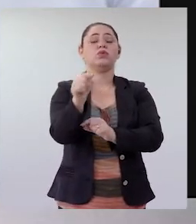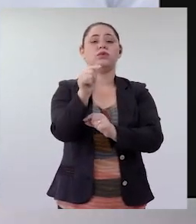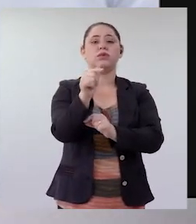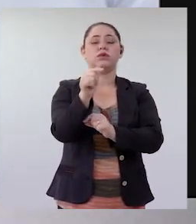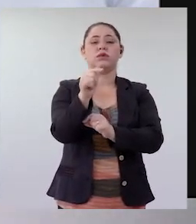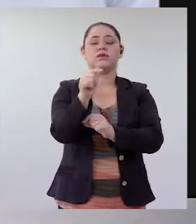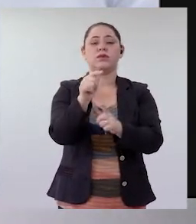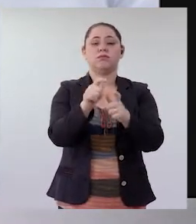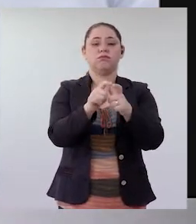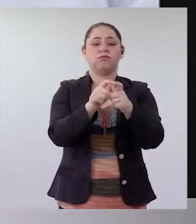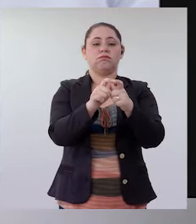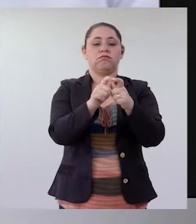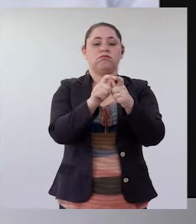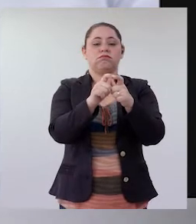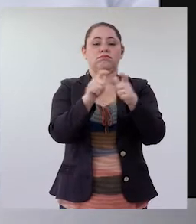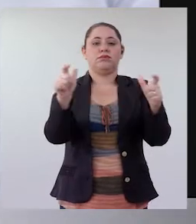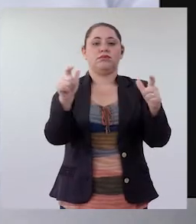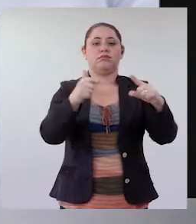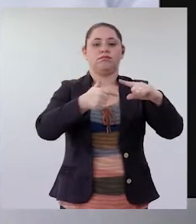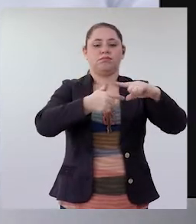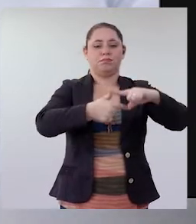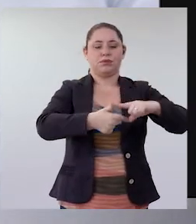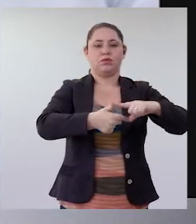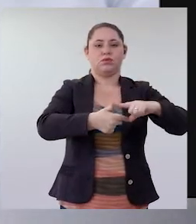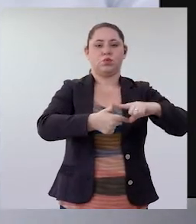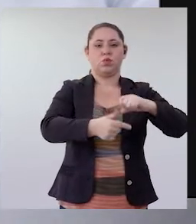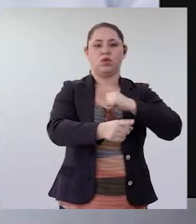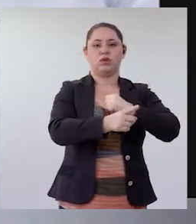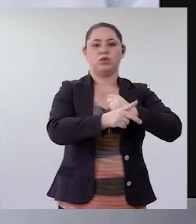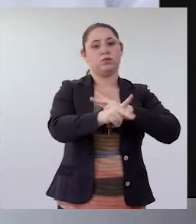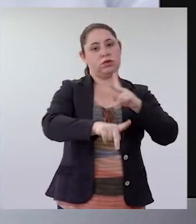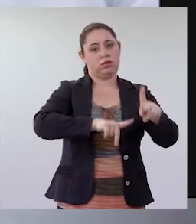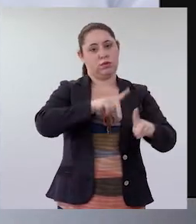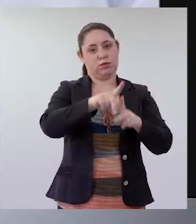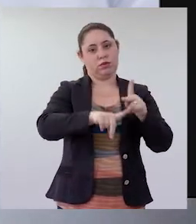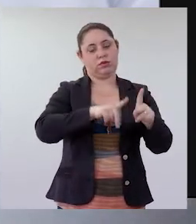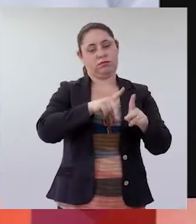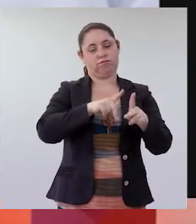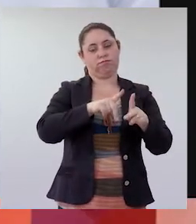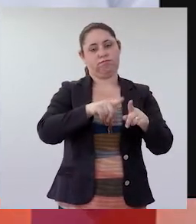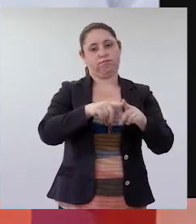tiveram grandes restrições no atendimento ao público.